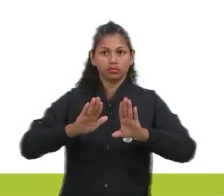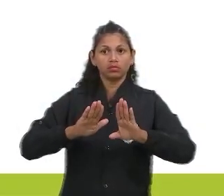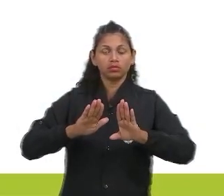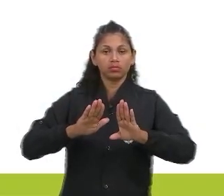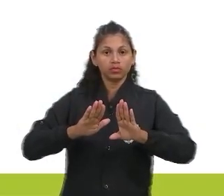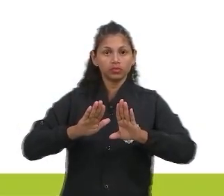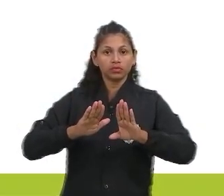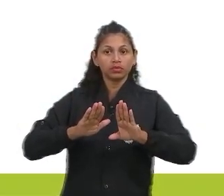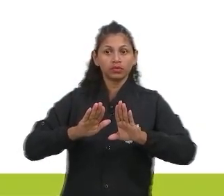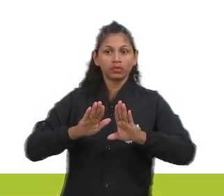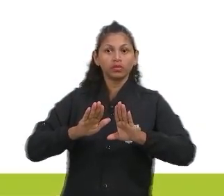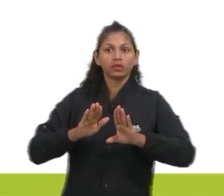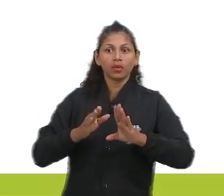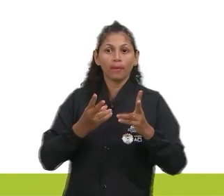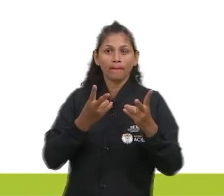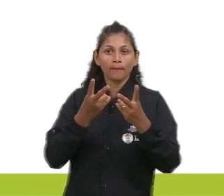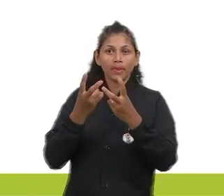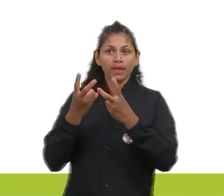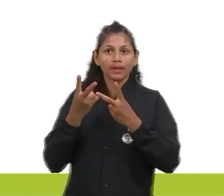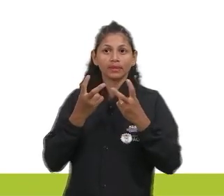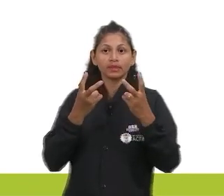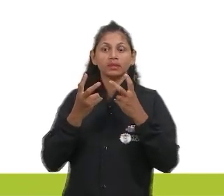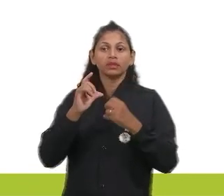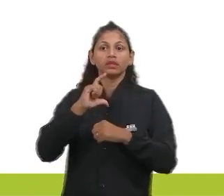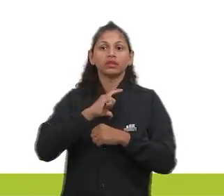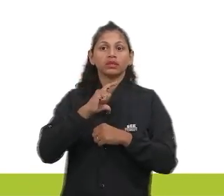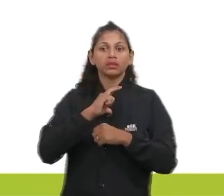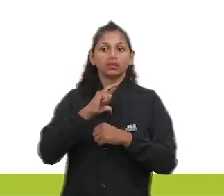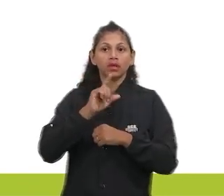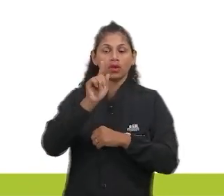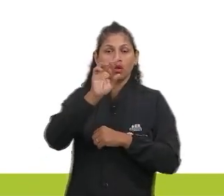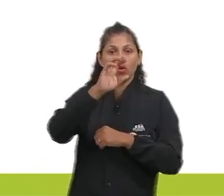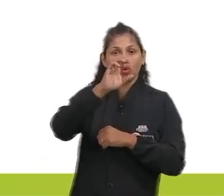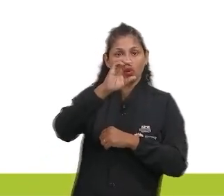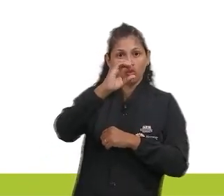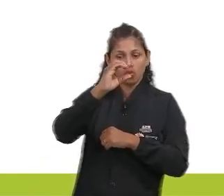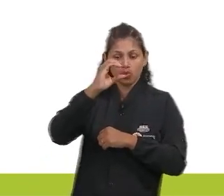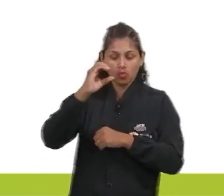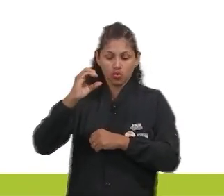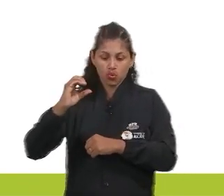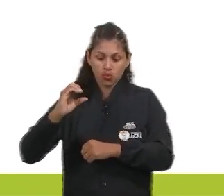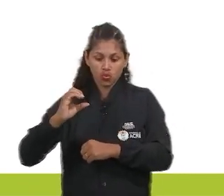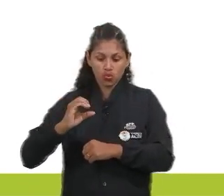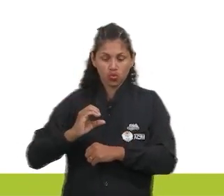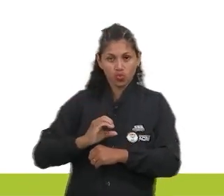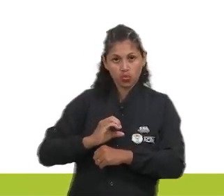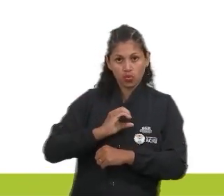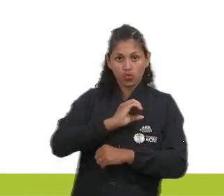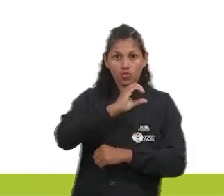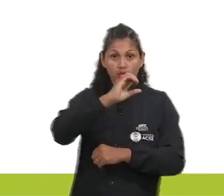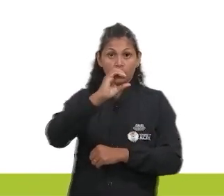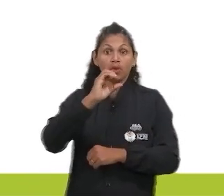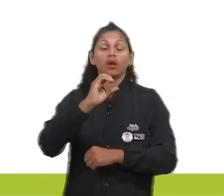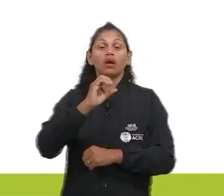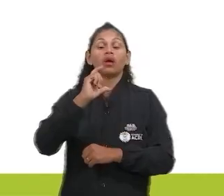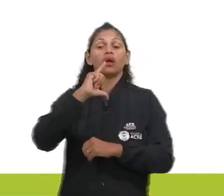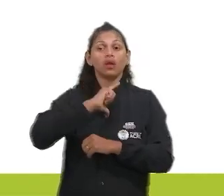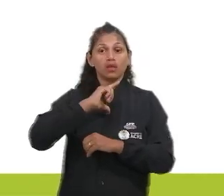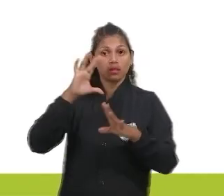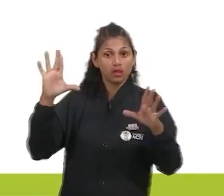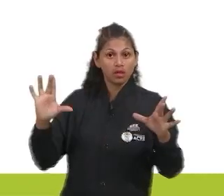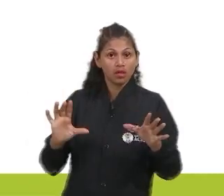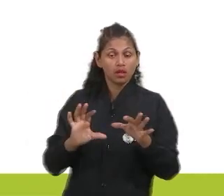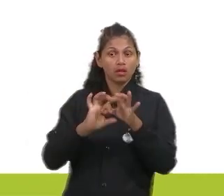clara, ó. Vocês estão vendo que eu tenho um ciclo, que é um benzeno, e ligado a esse ciclo, eu tenho